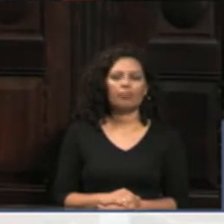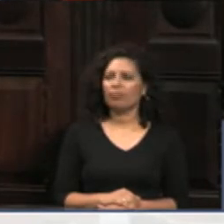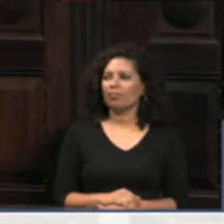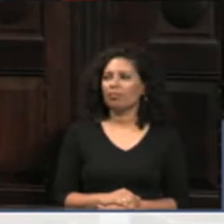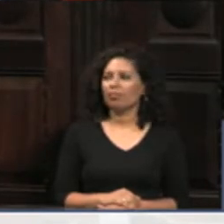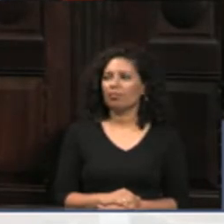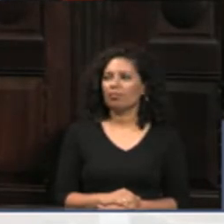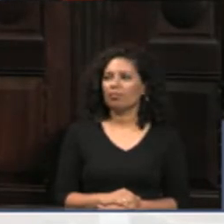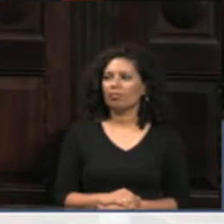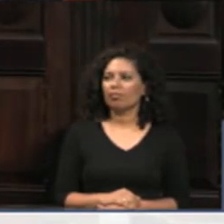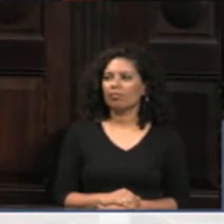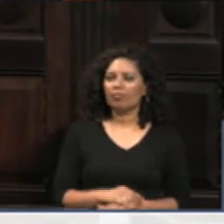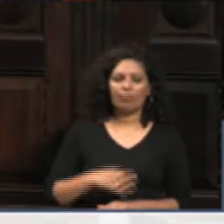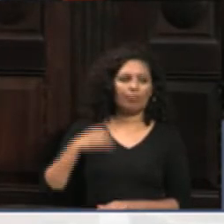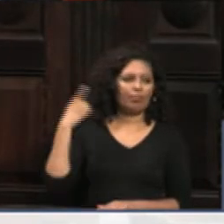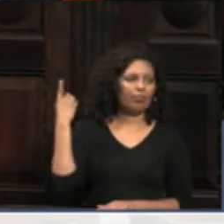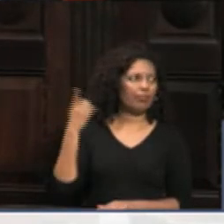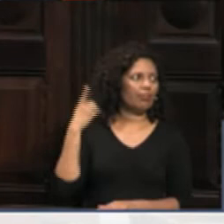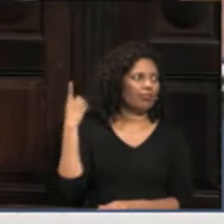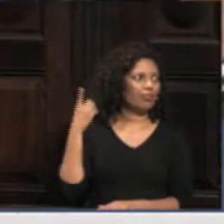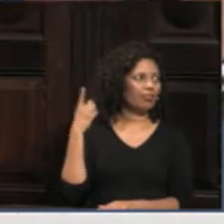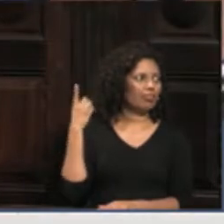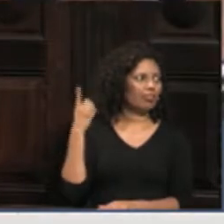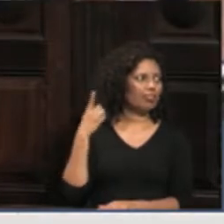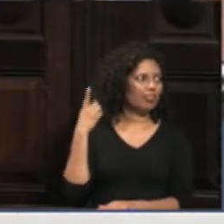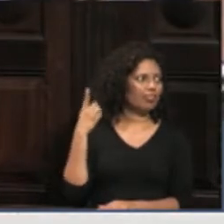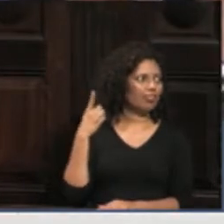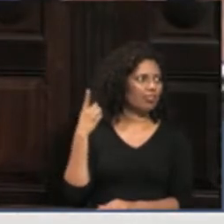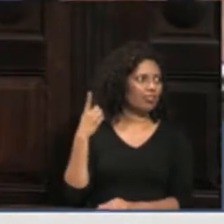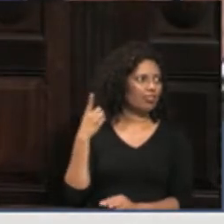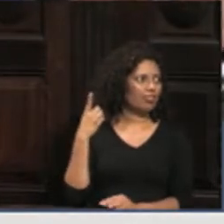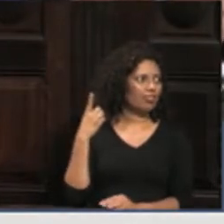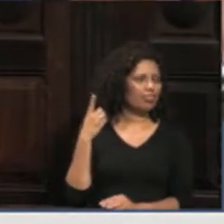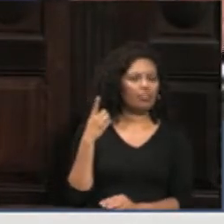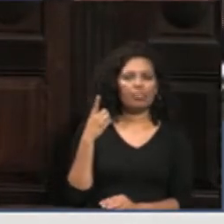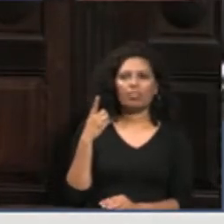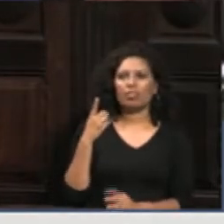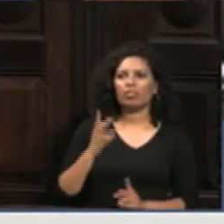Meu querido deputado, vamos chamar os trabalhos da ordem.